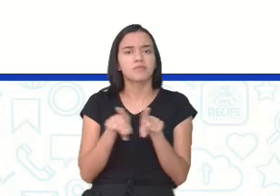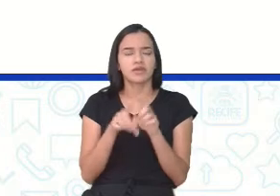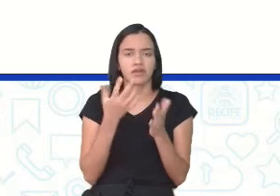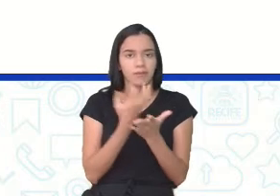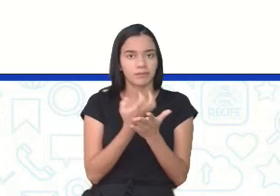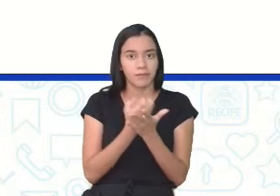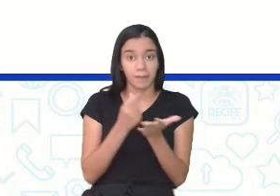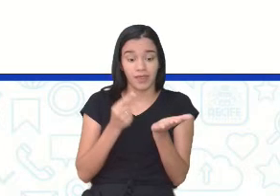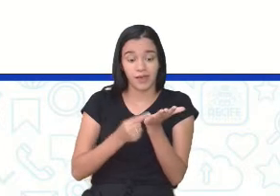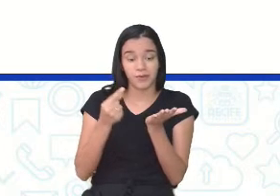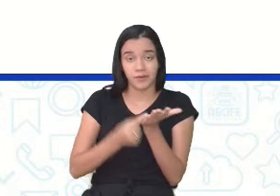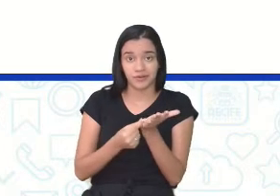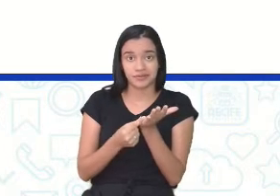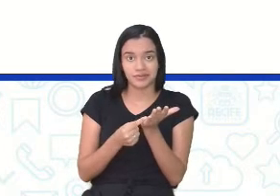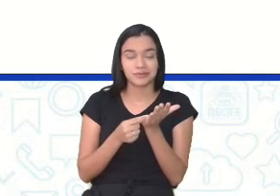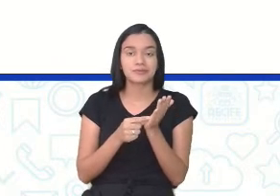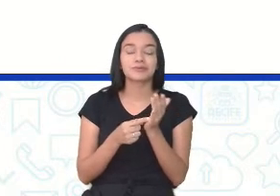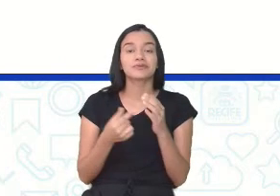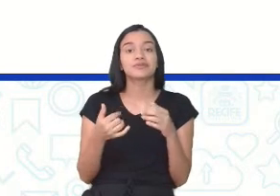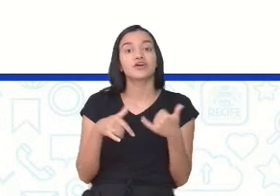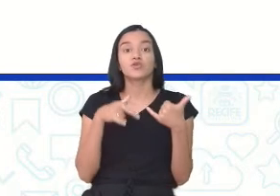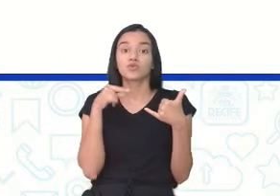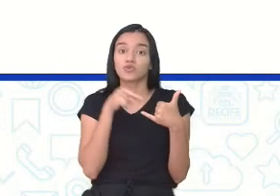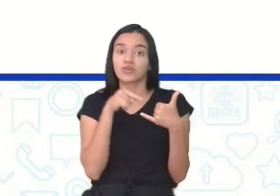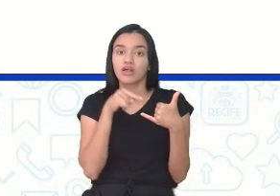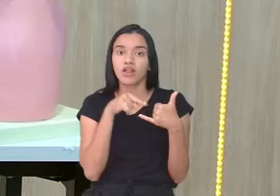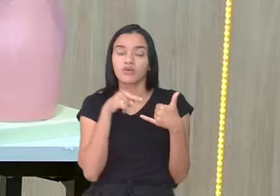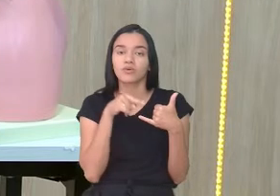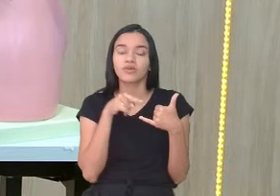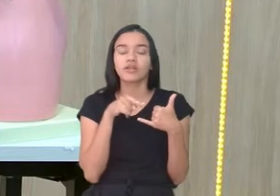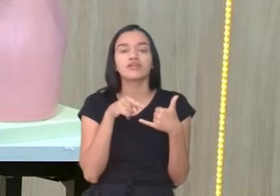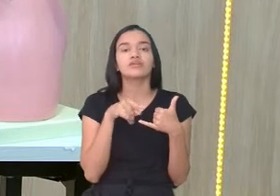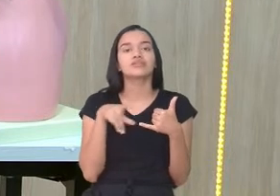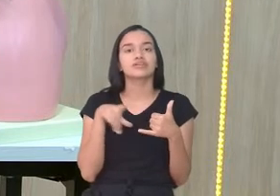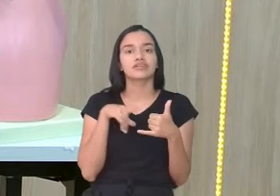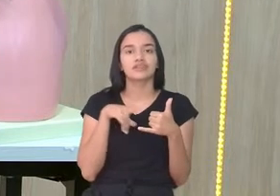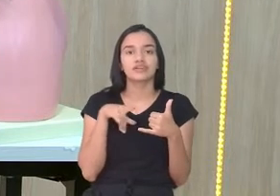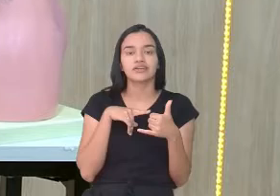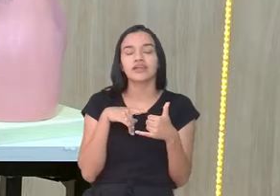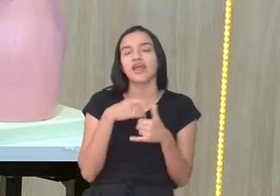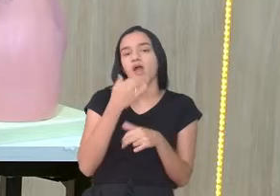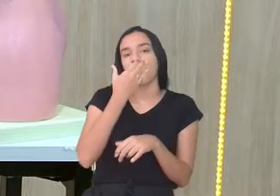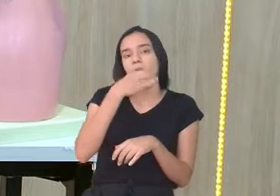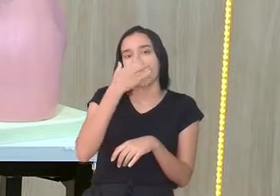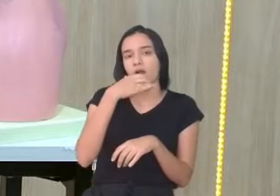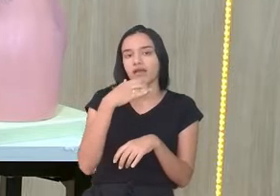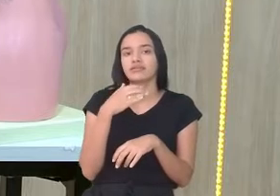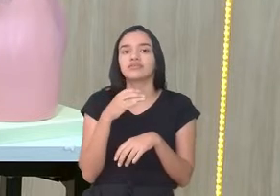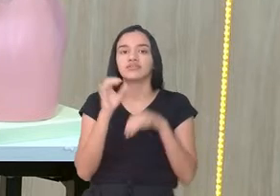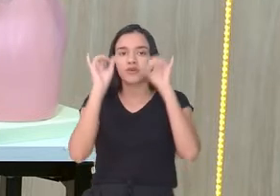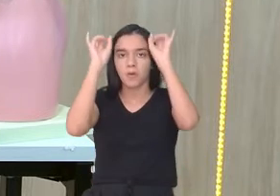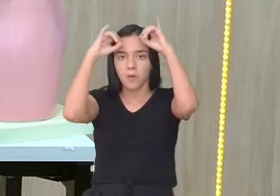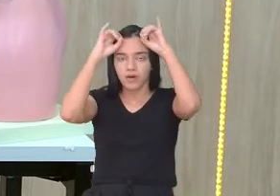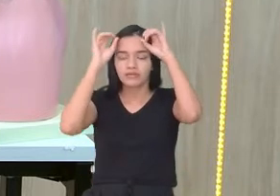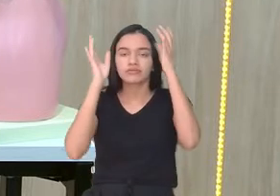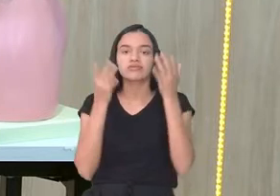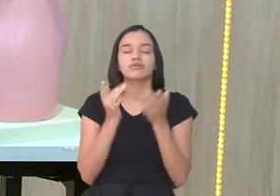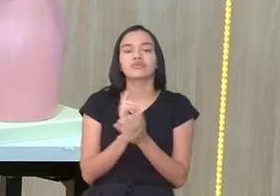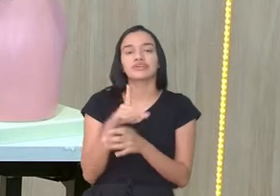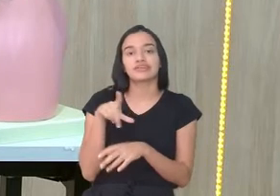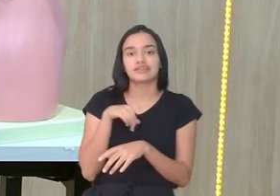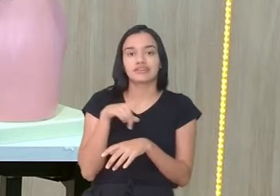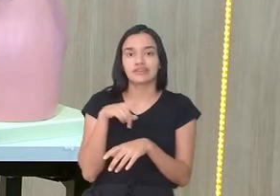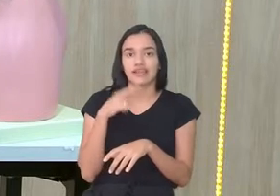o aplicativo no celular, para quem tem celular iOS ou Android, está aí na telinha de